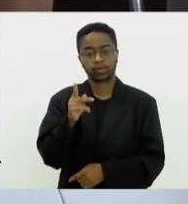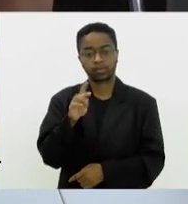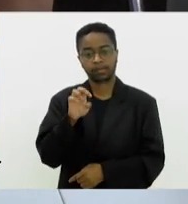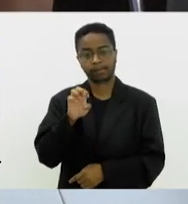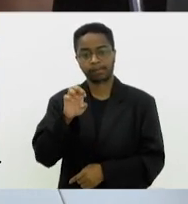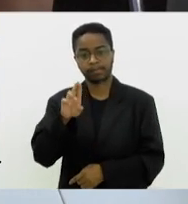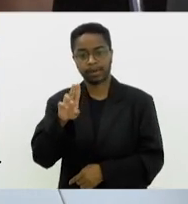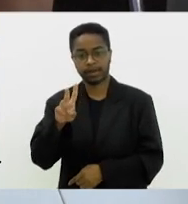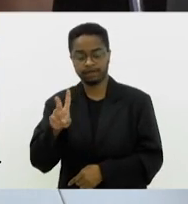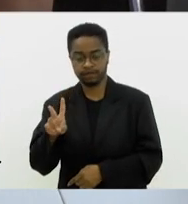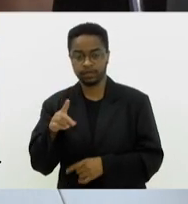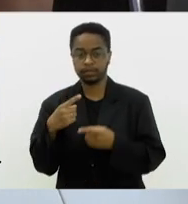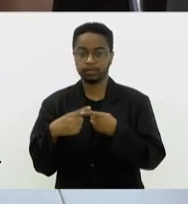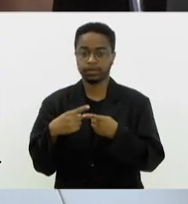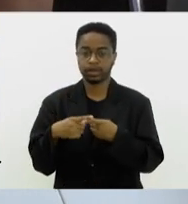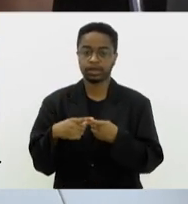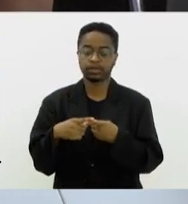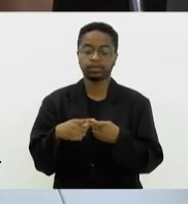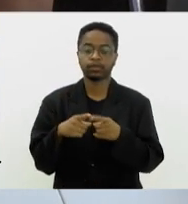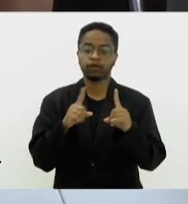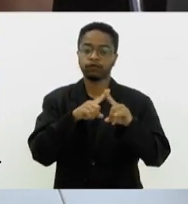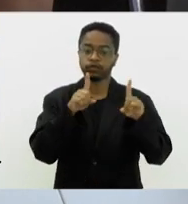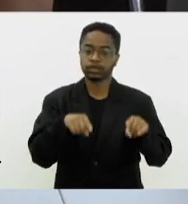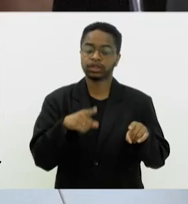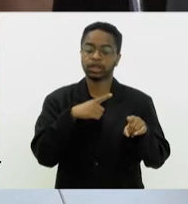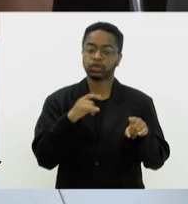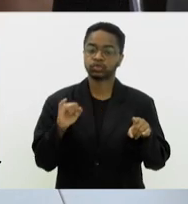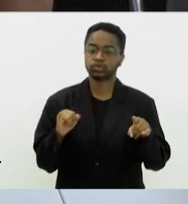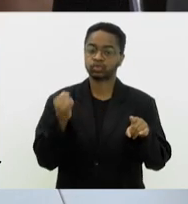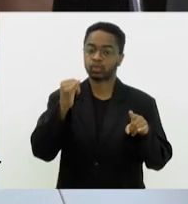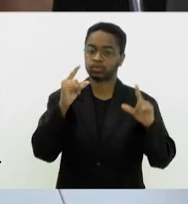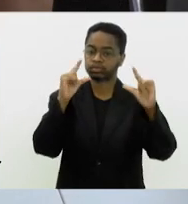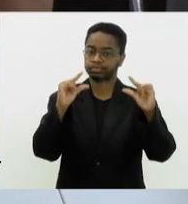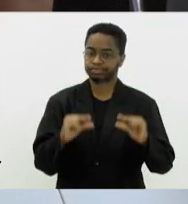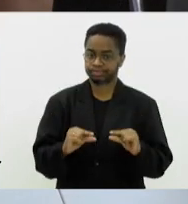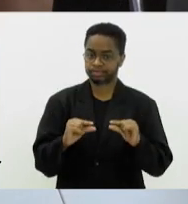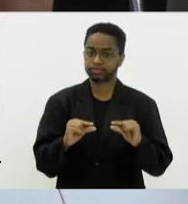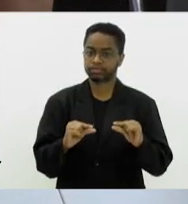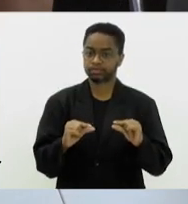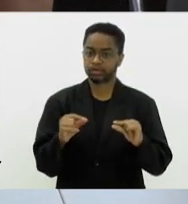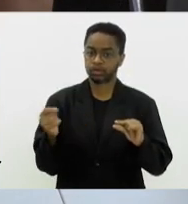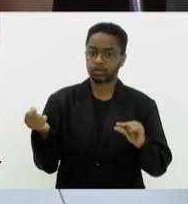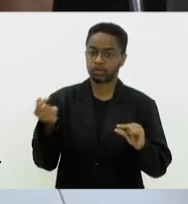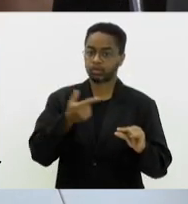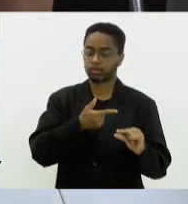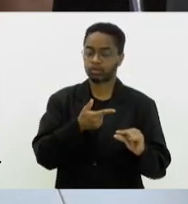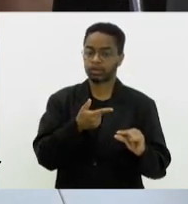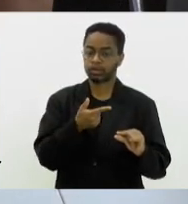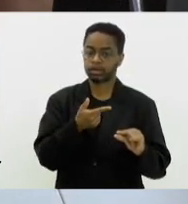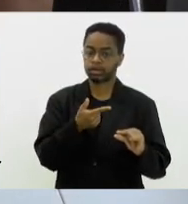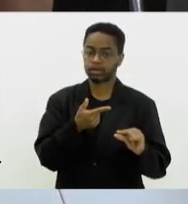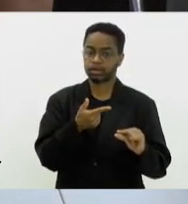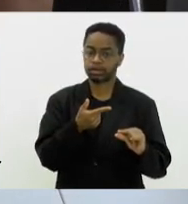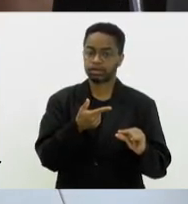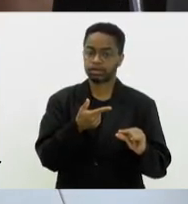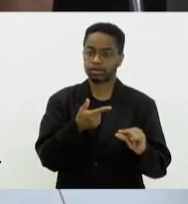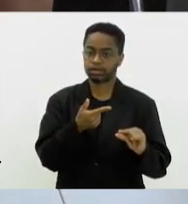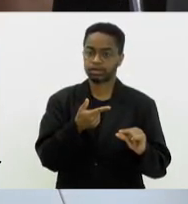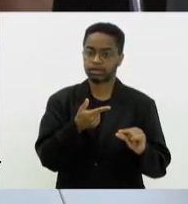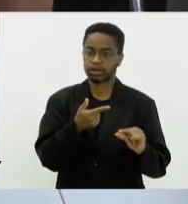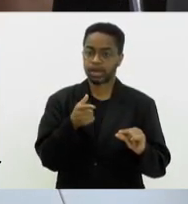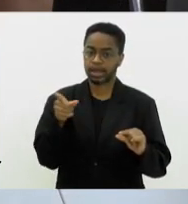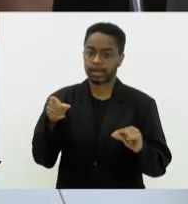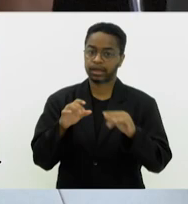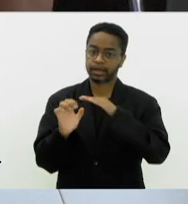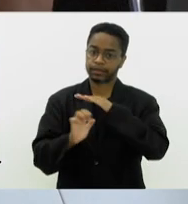pode, do funcionário, cobrar um juro muito mais amigável do que cobra essa